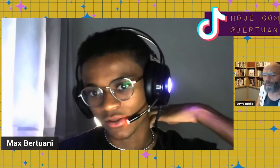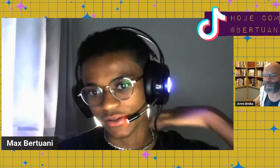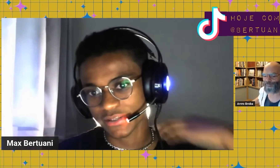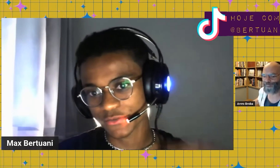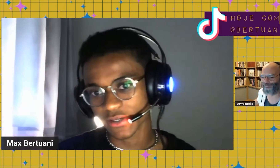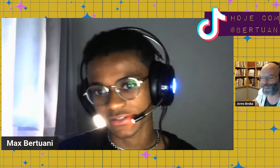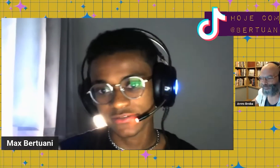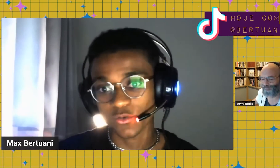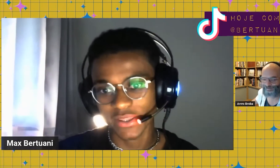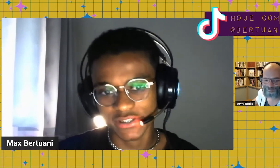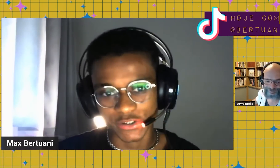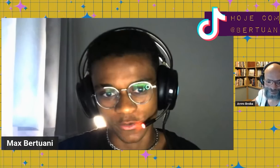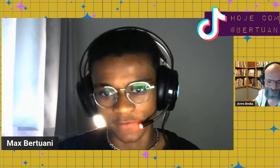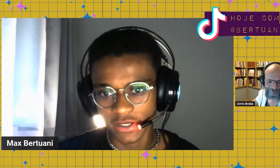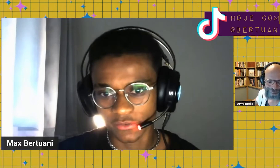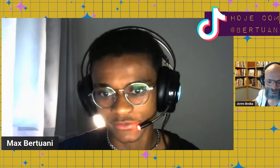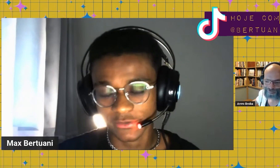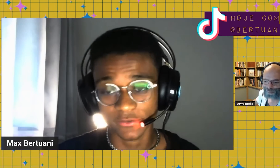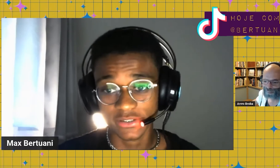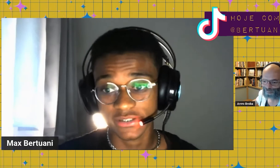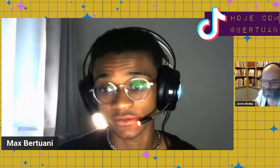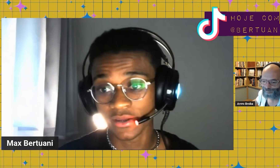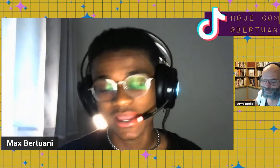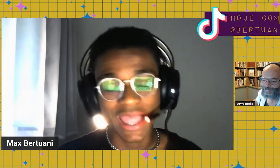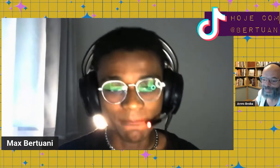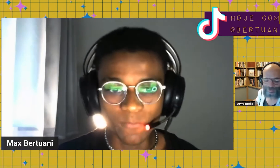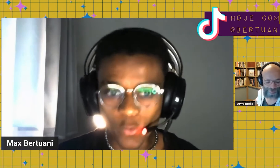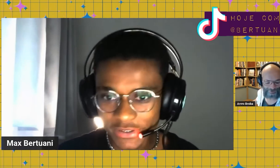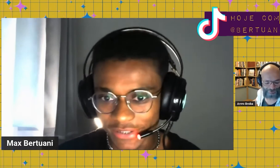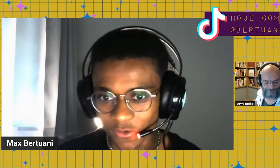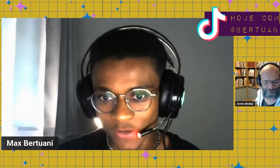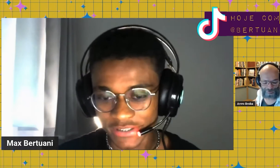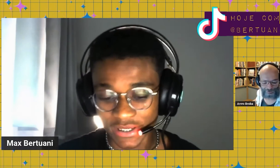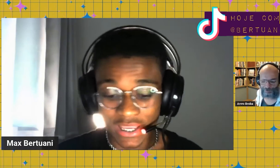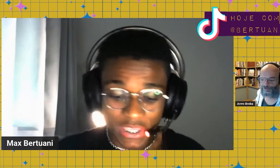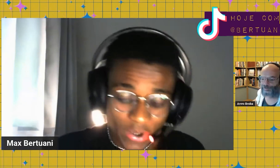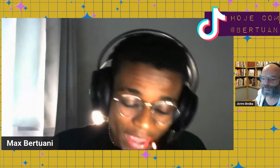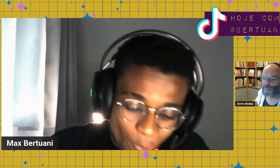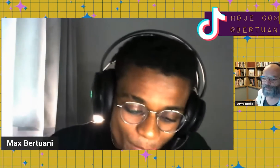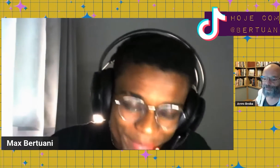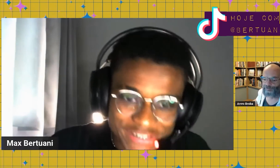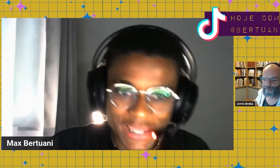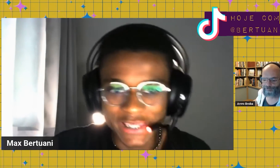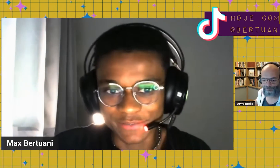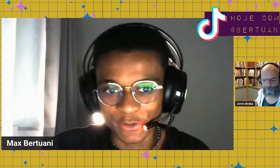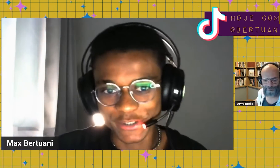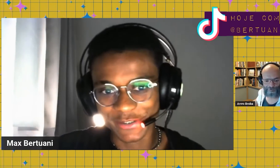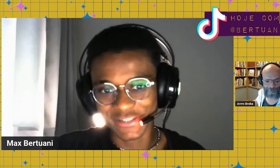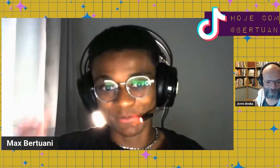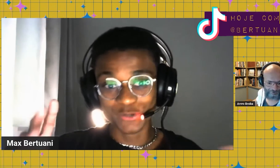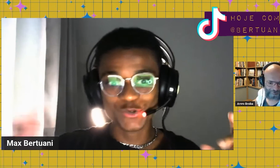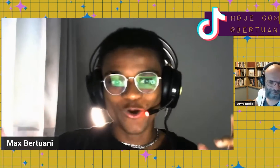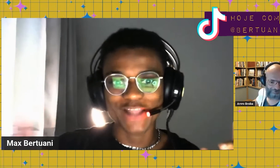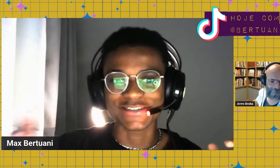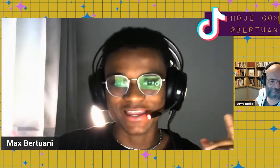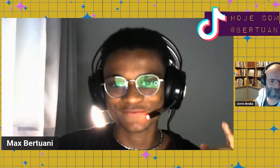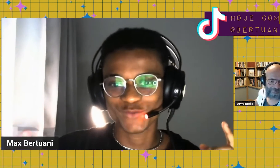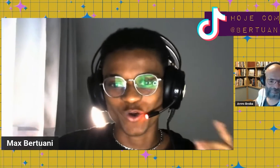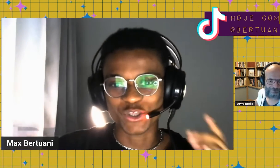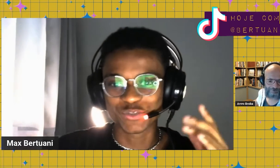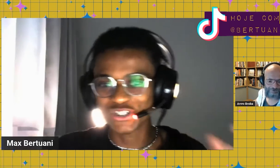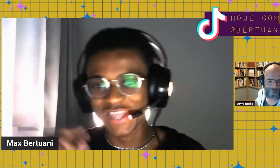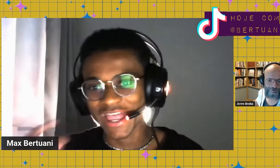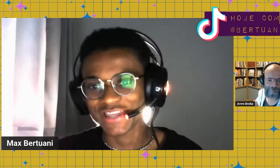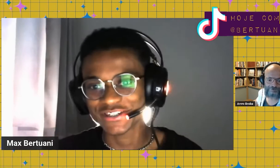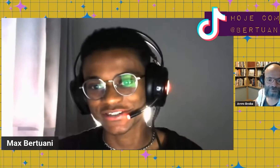nós temos o quê 150 dias de governo não sei o que tá acontecendo é muita coisa e é um problema Seríssimo que nós estamos na época dos cortes né